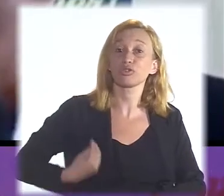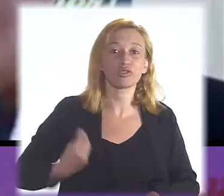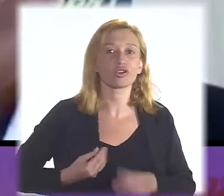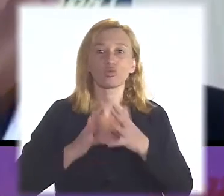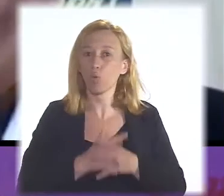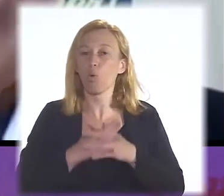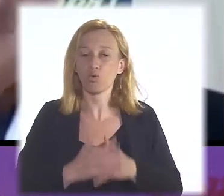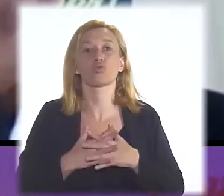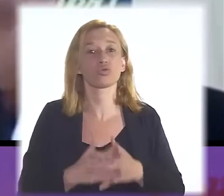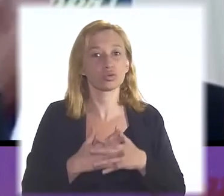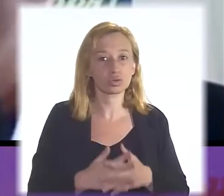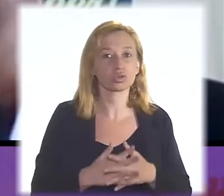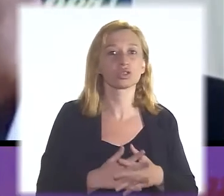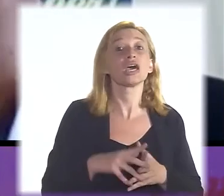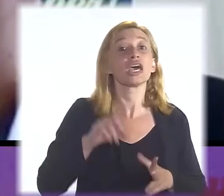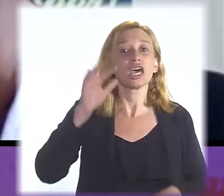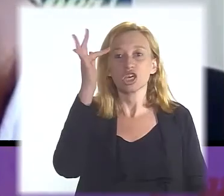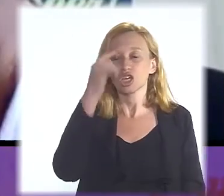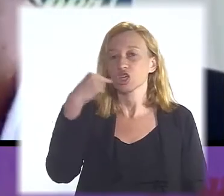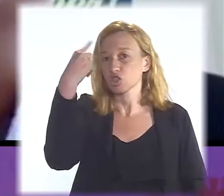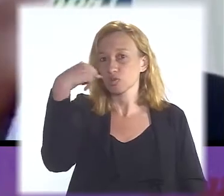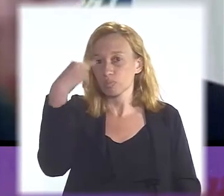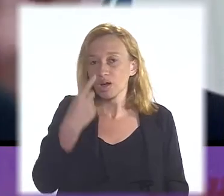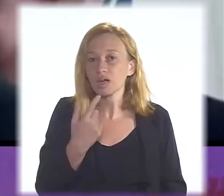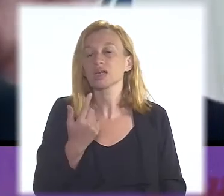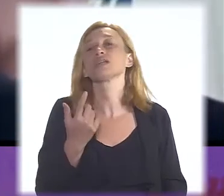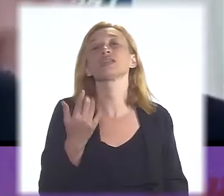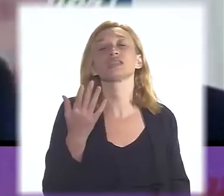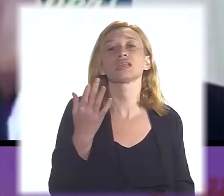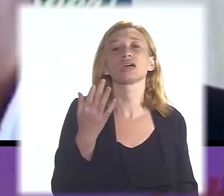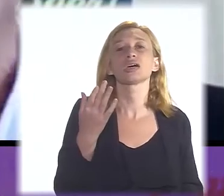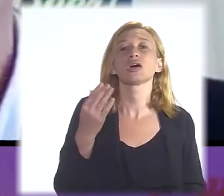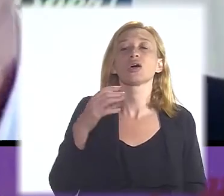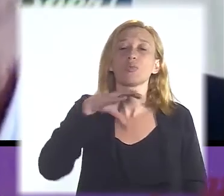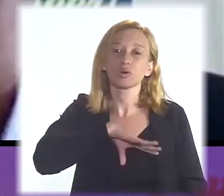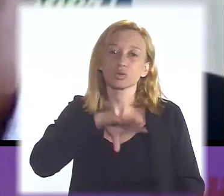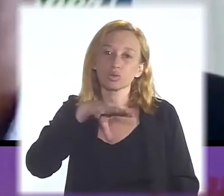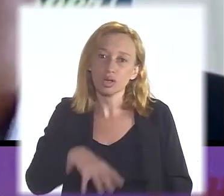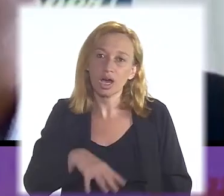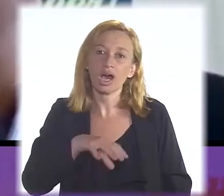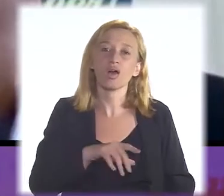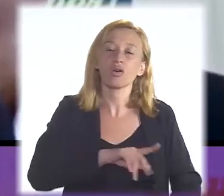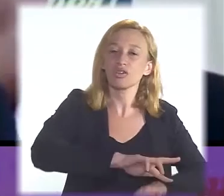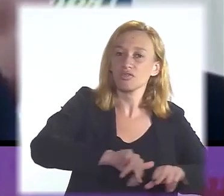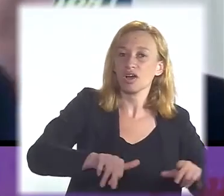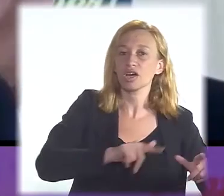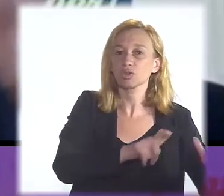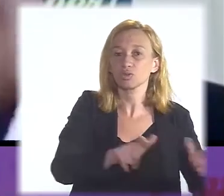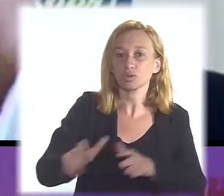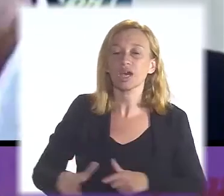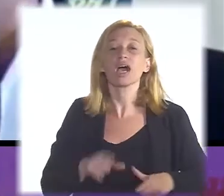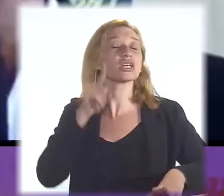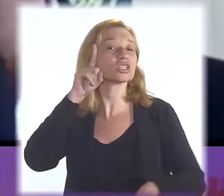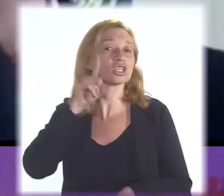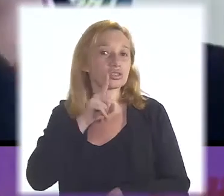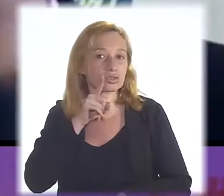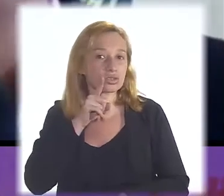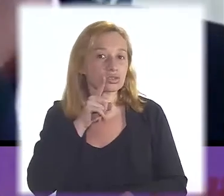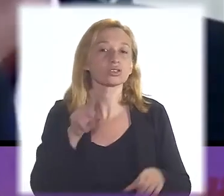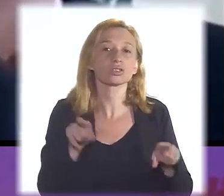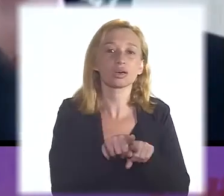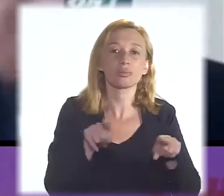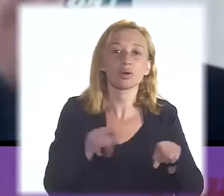muito complicado, com lockdown, Espanha, França, Itália, em Portugal, medidas de emergência sendo adotadas, os Estados